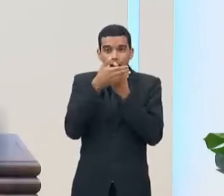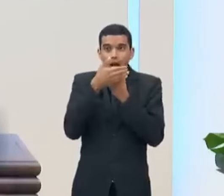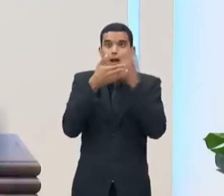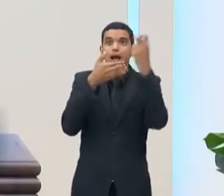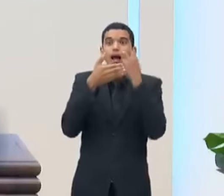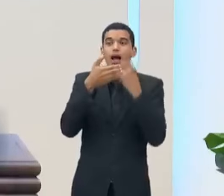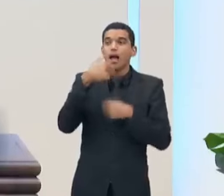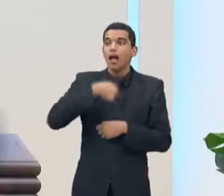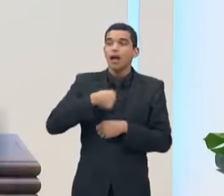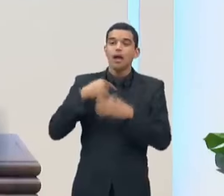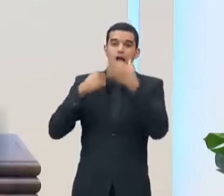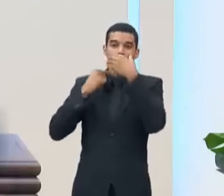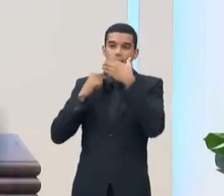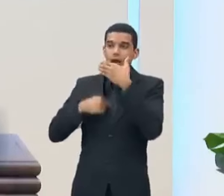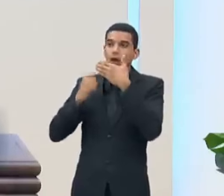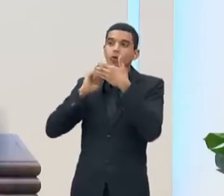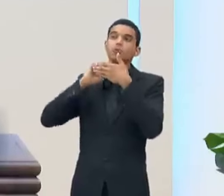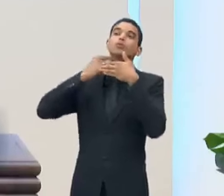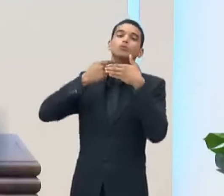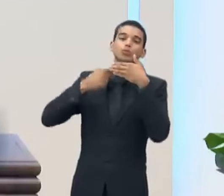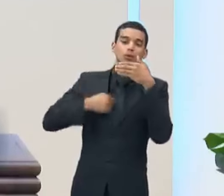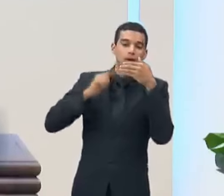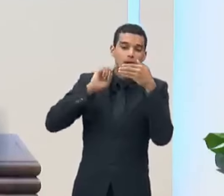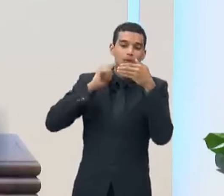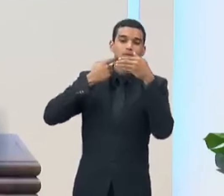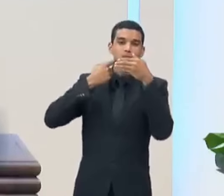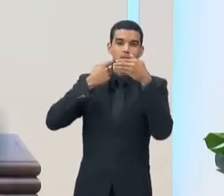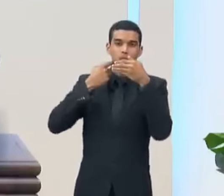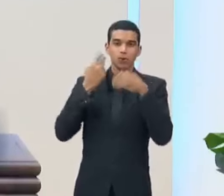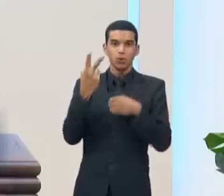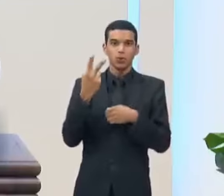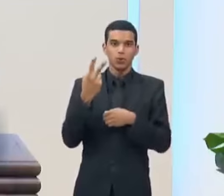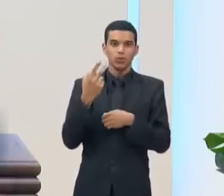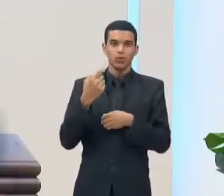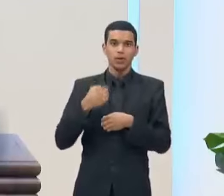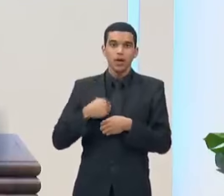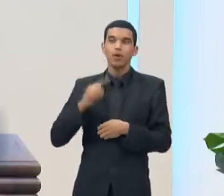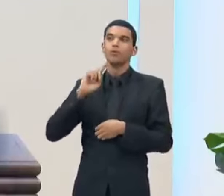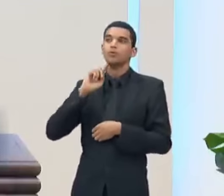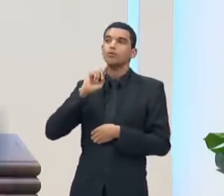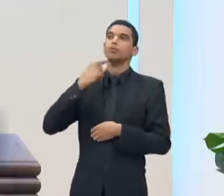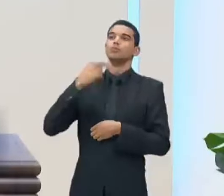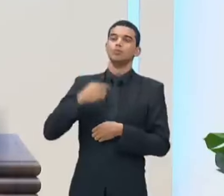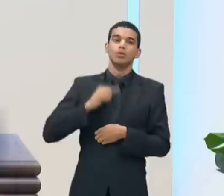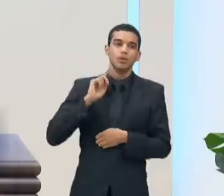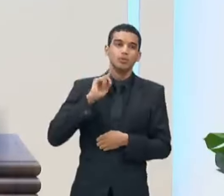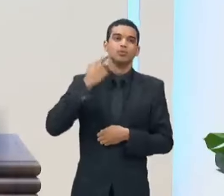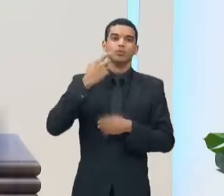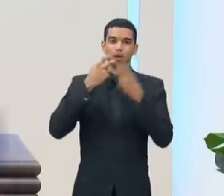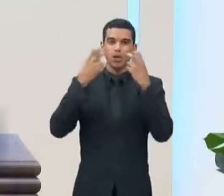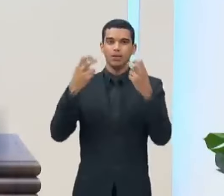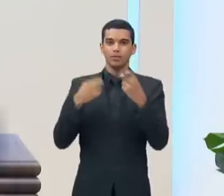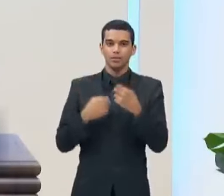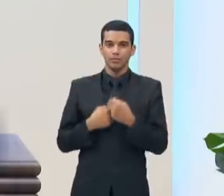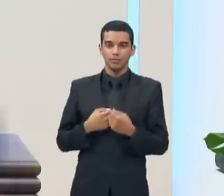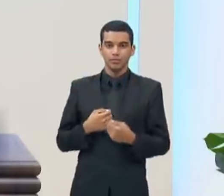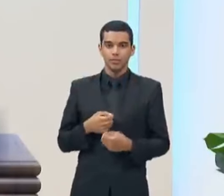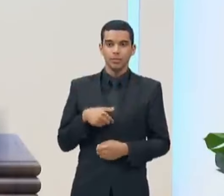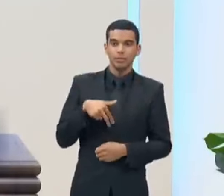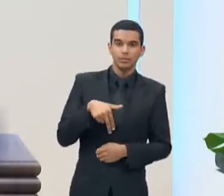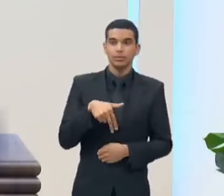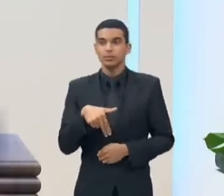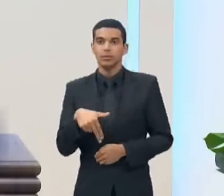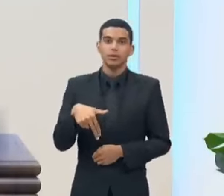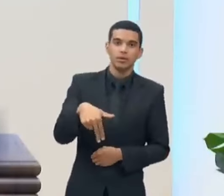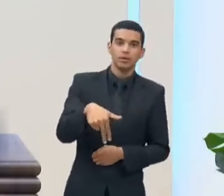sou imundo, por duas vezes. Está escrito em Levítico 13 e o versículo de número 45.